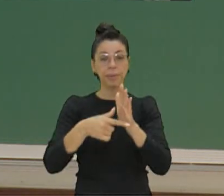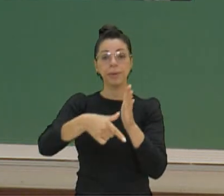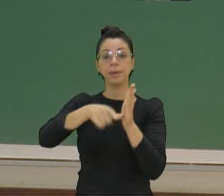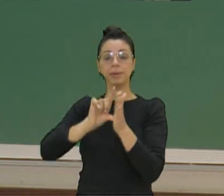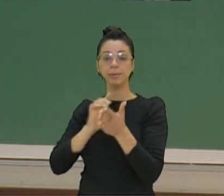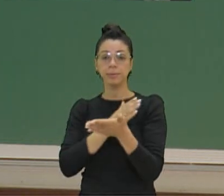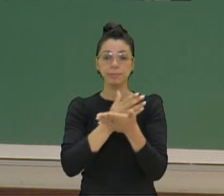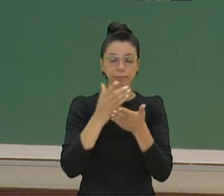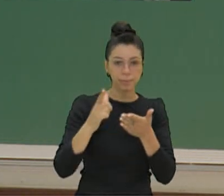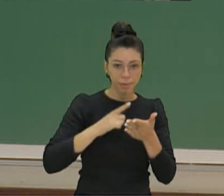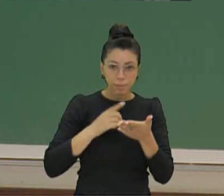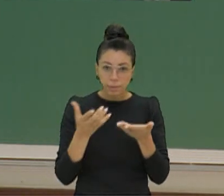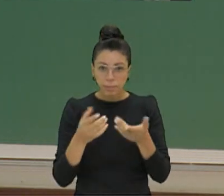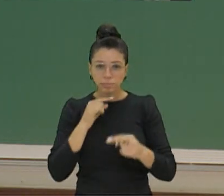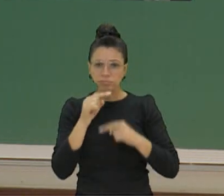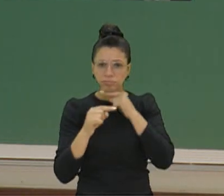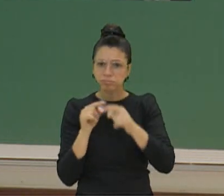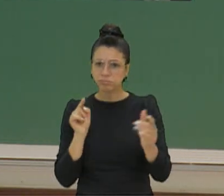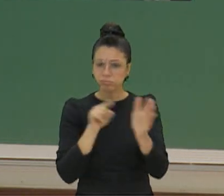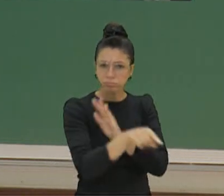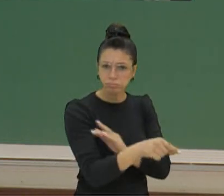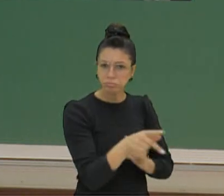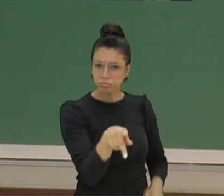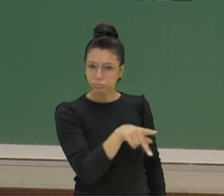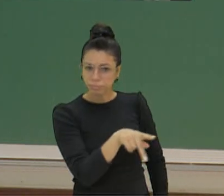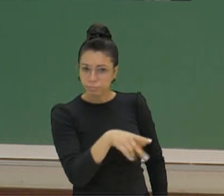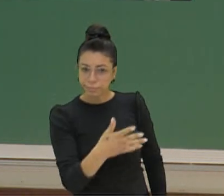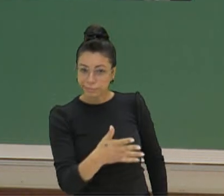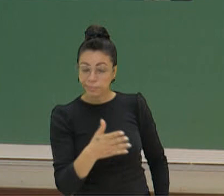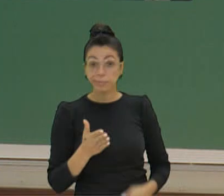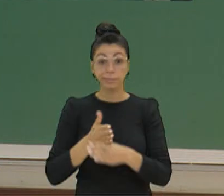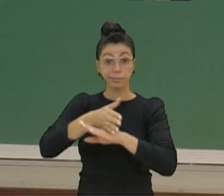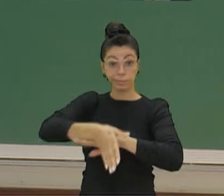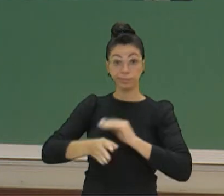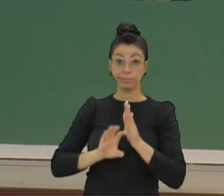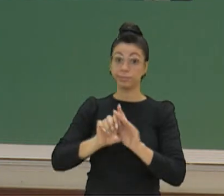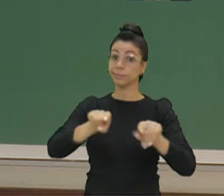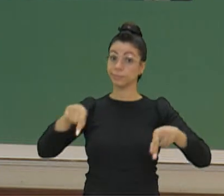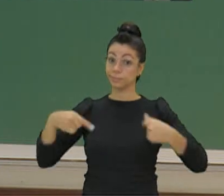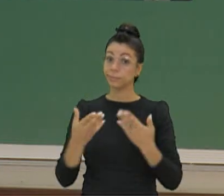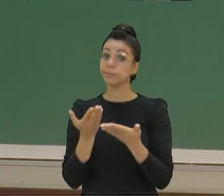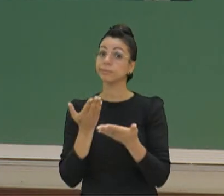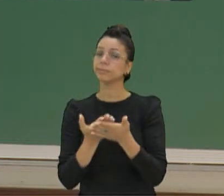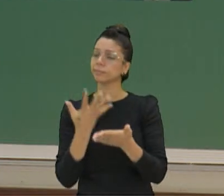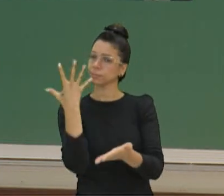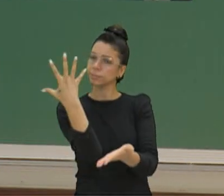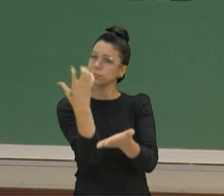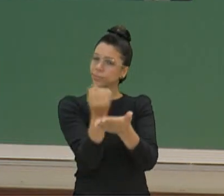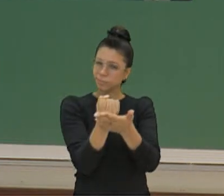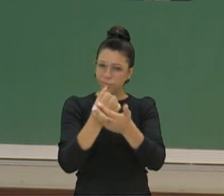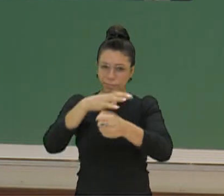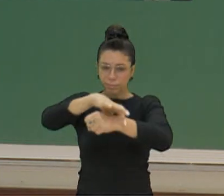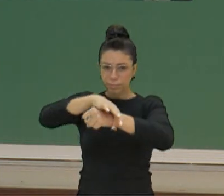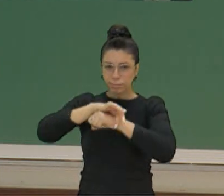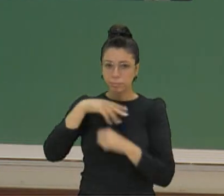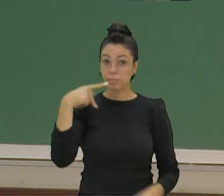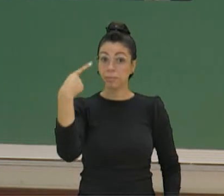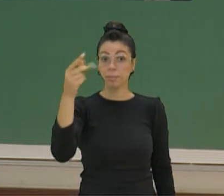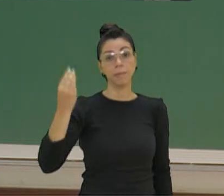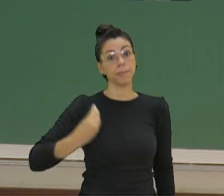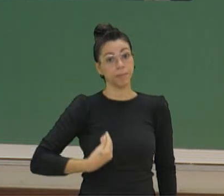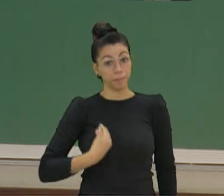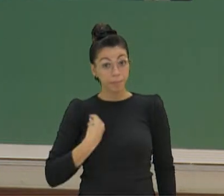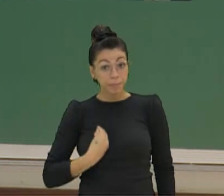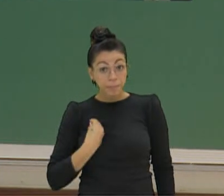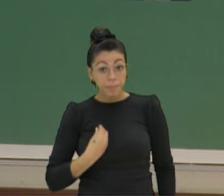começar, você está tirando as dúvidas com o seu professor? Você está acessando o Classroom? Você está registrando a sua presença no